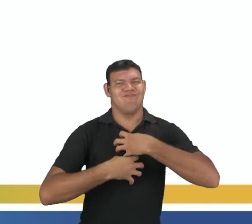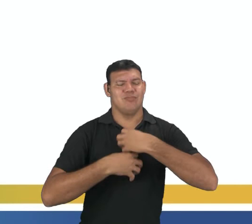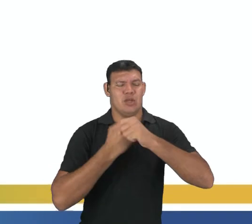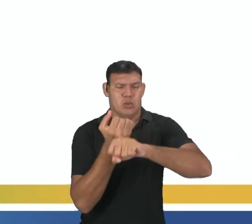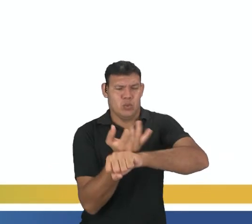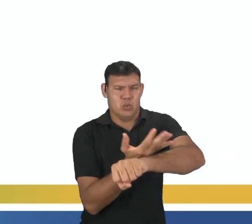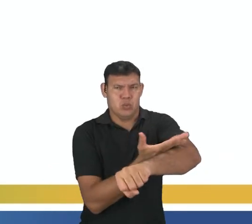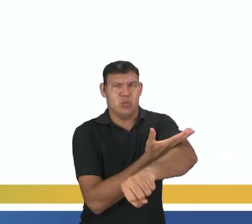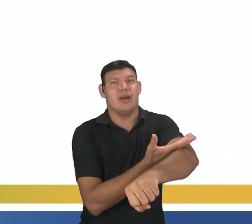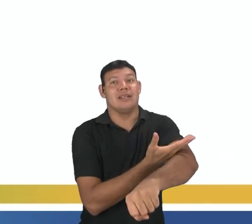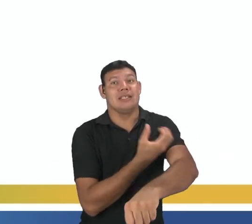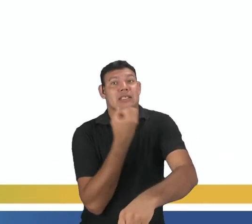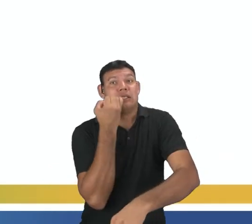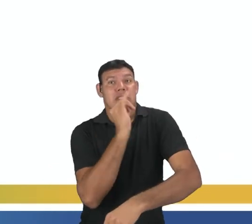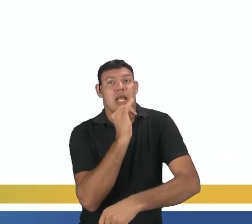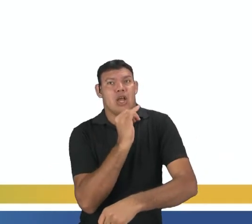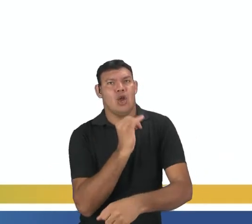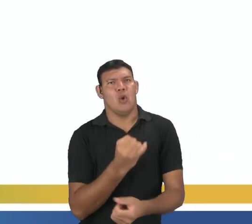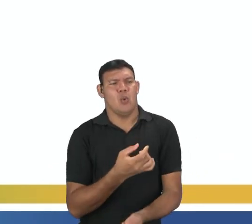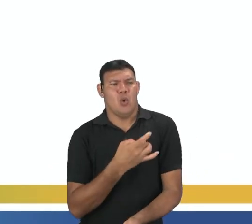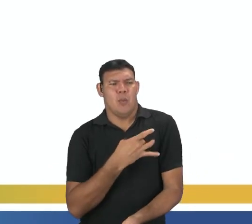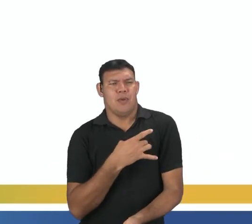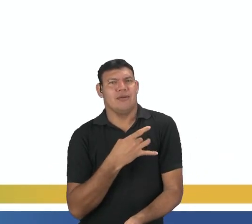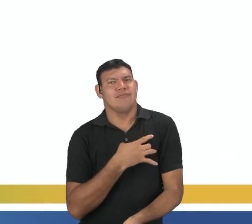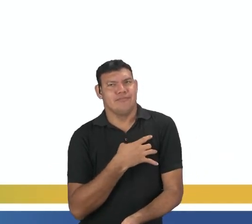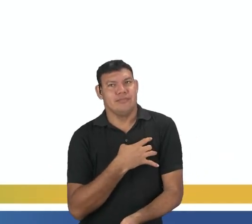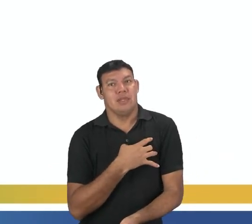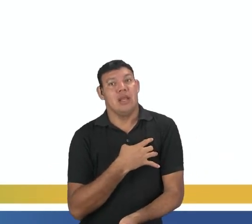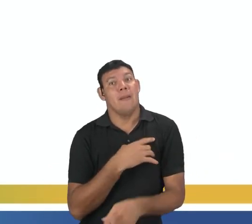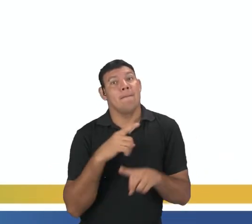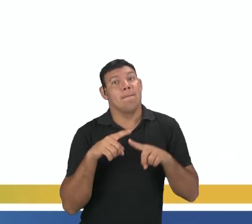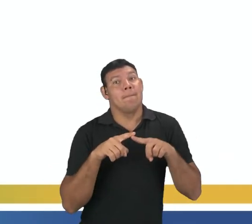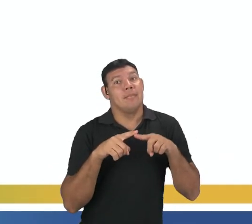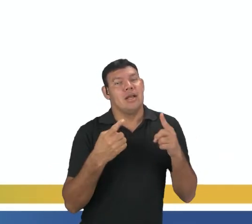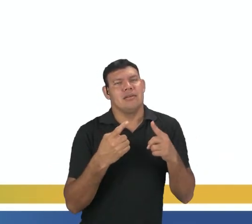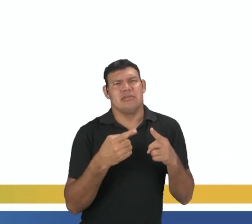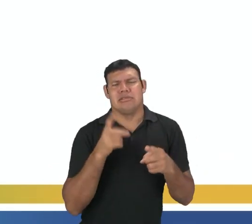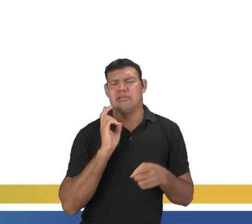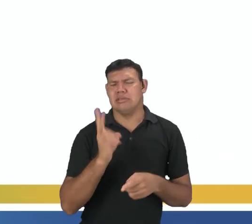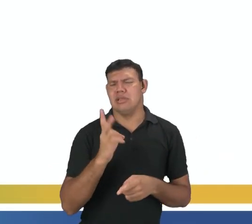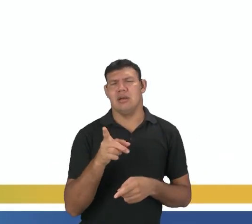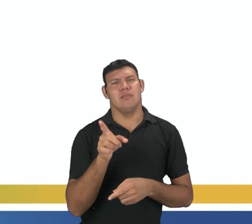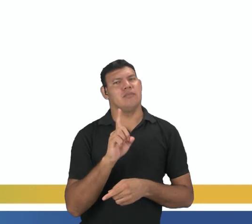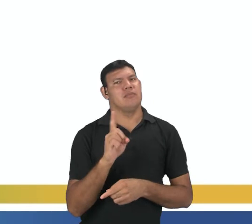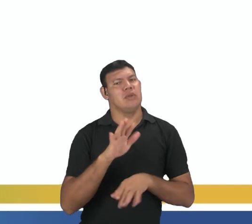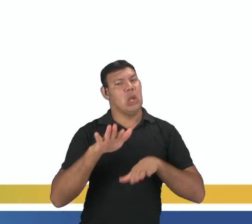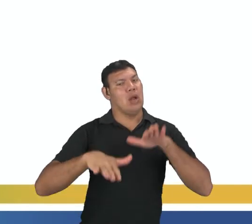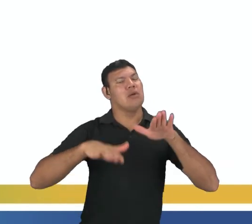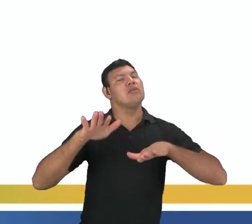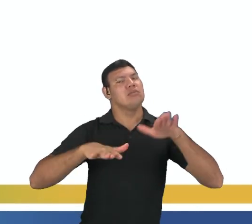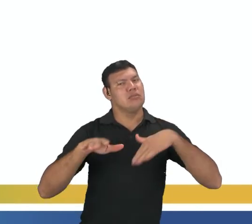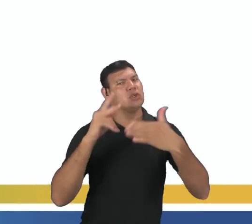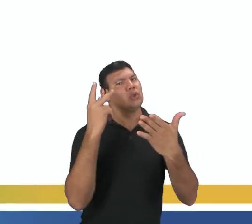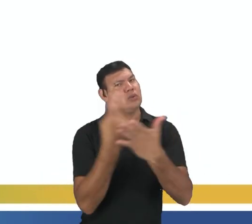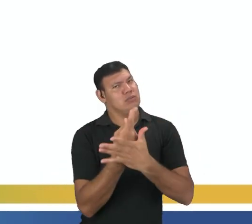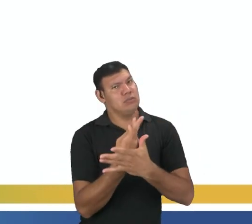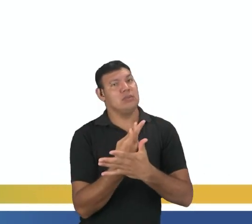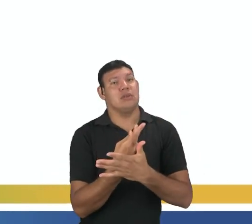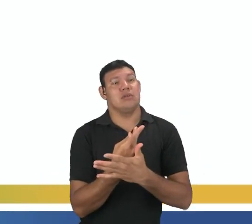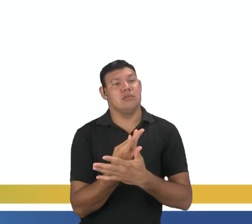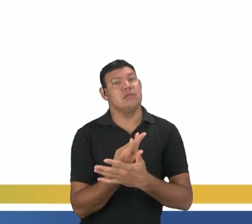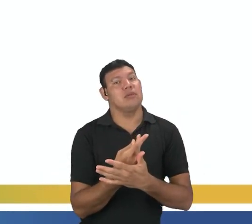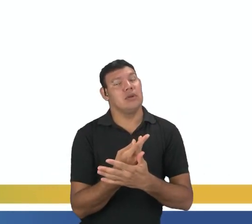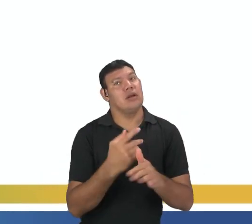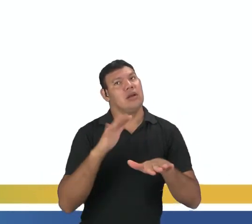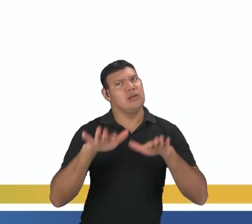para expressar um medo em alguém, tudo bem. Mas sempre isso, não. Às vezes pode ser e nem